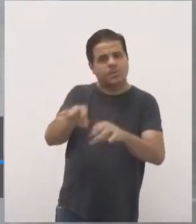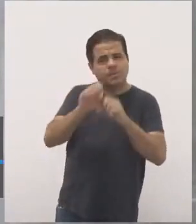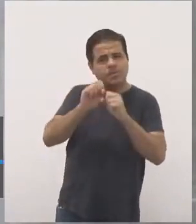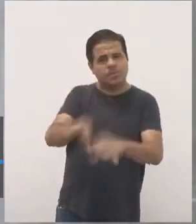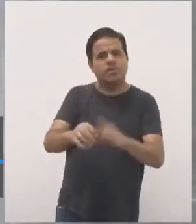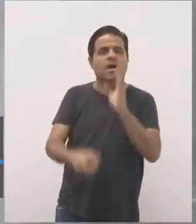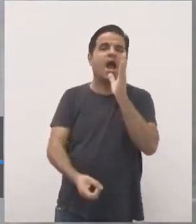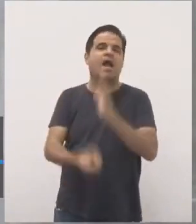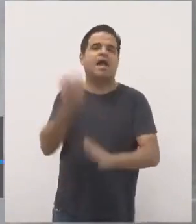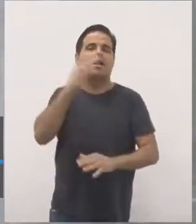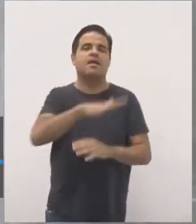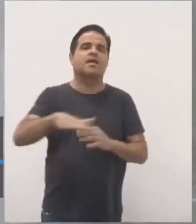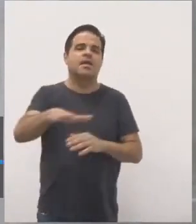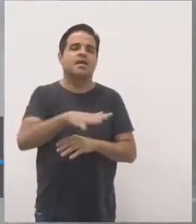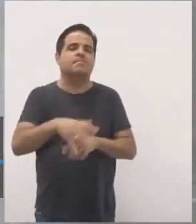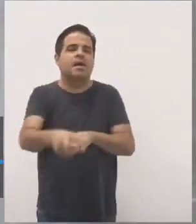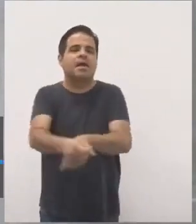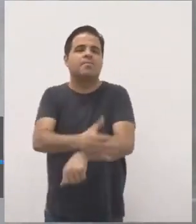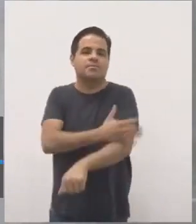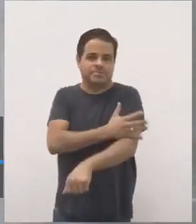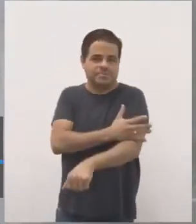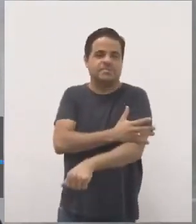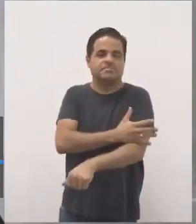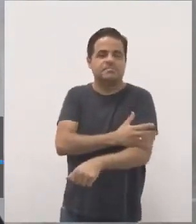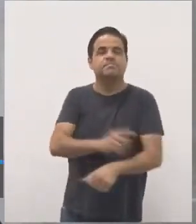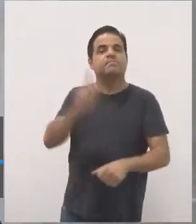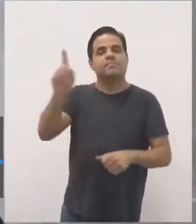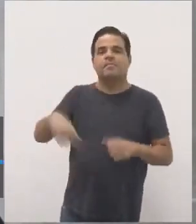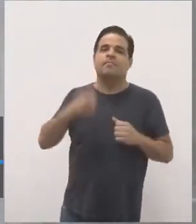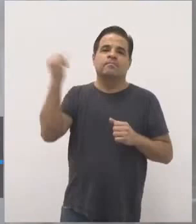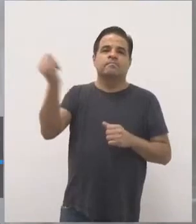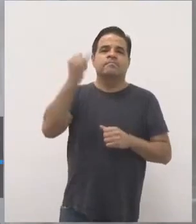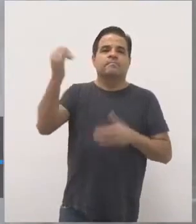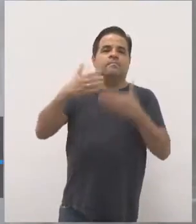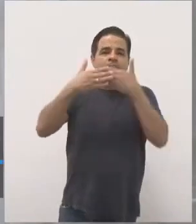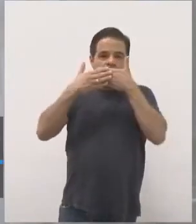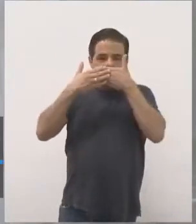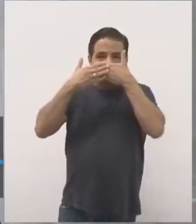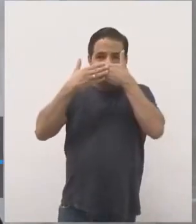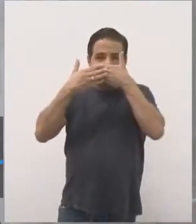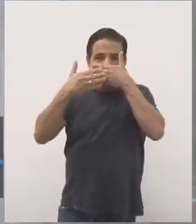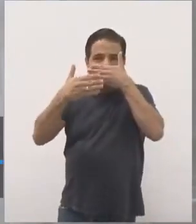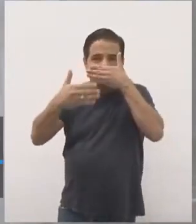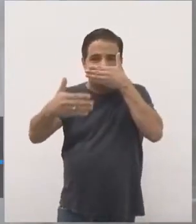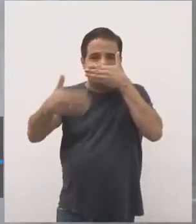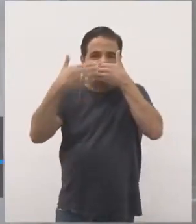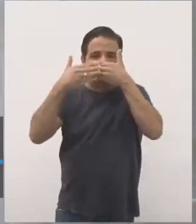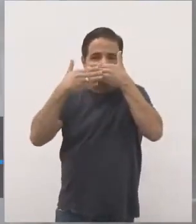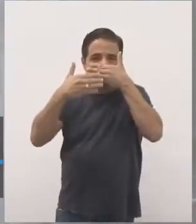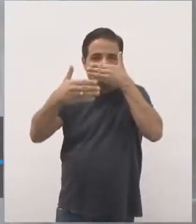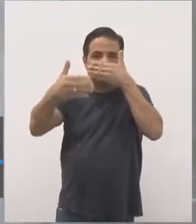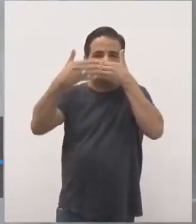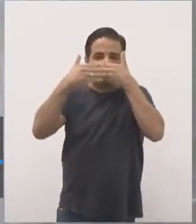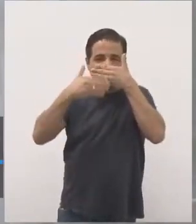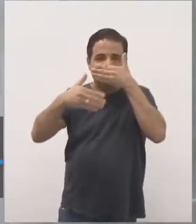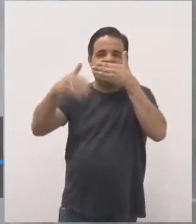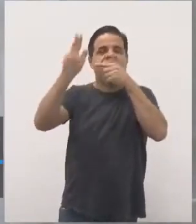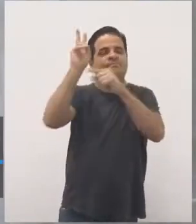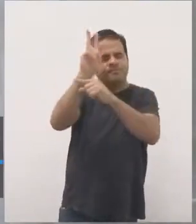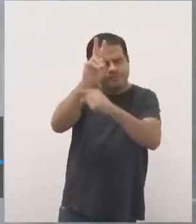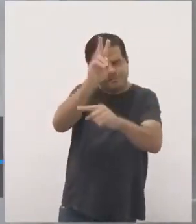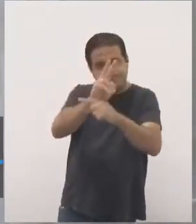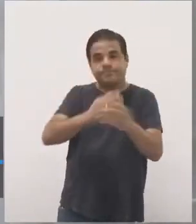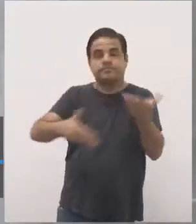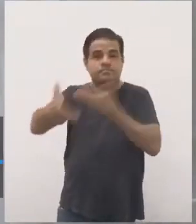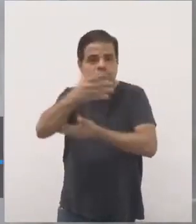cria um clima emocional que ele é extremamente protetivo, né, quando a gente fala em